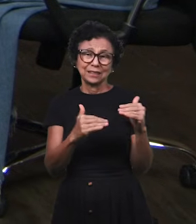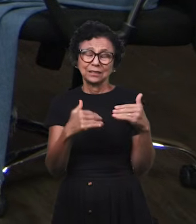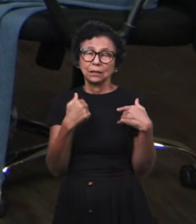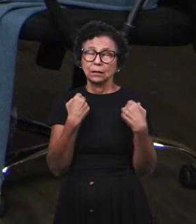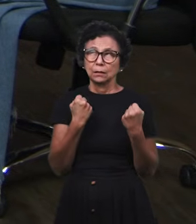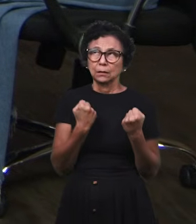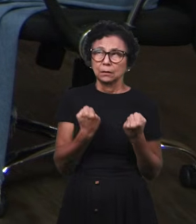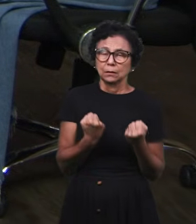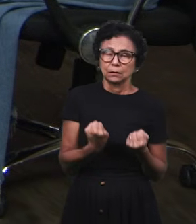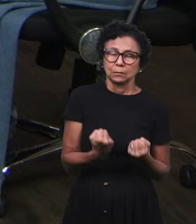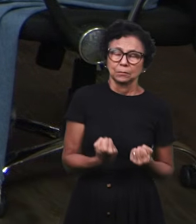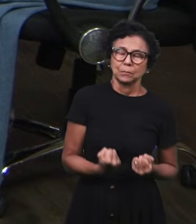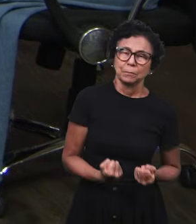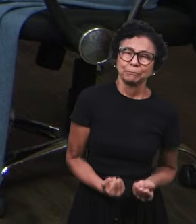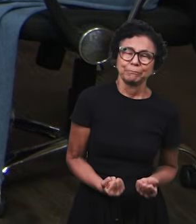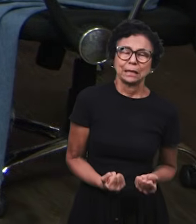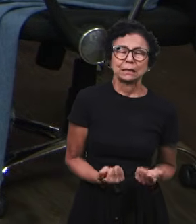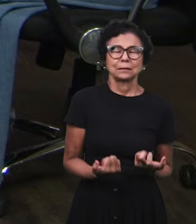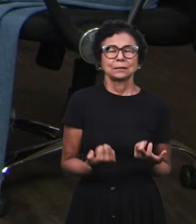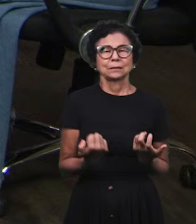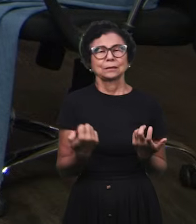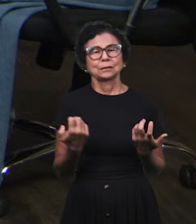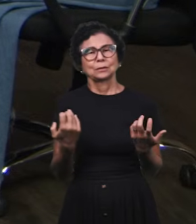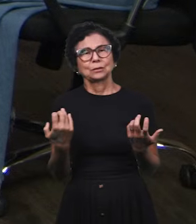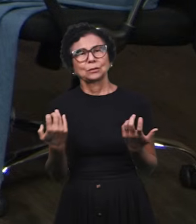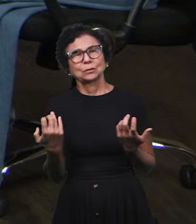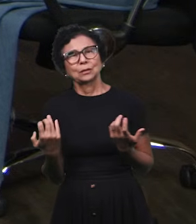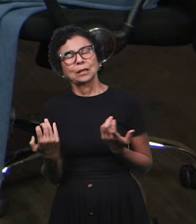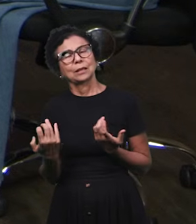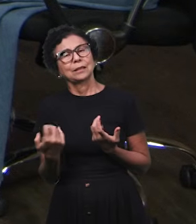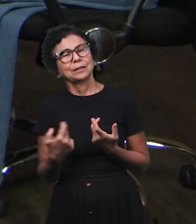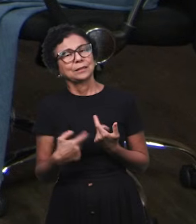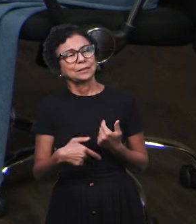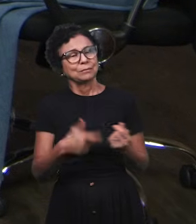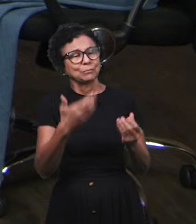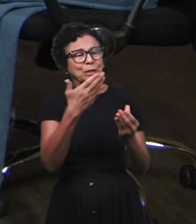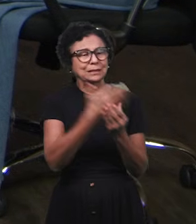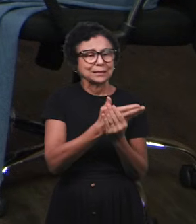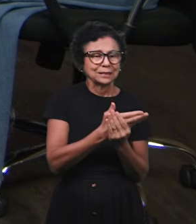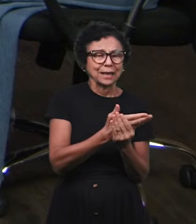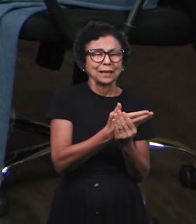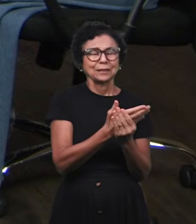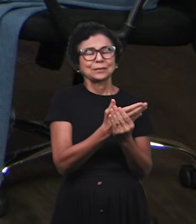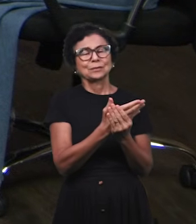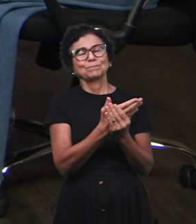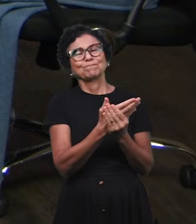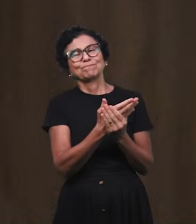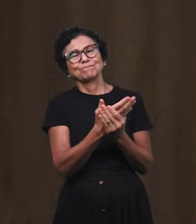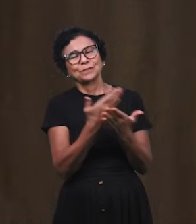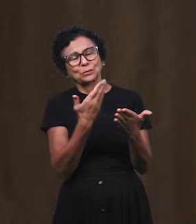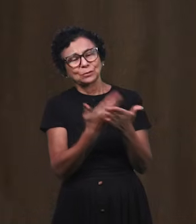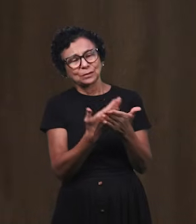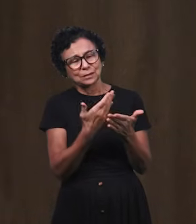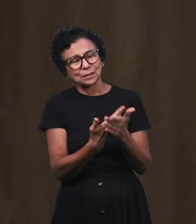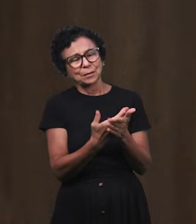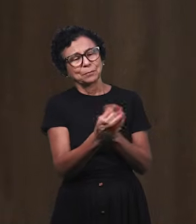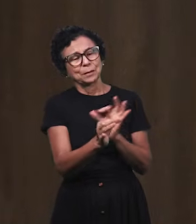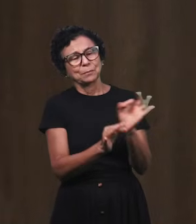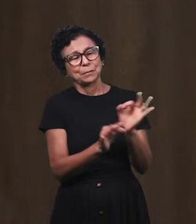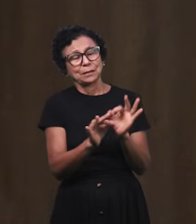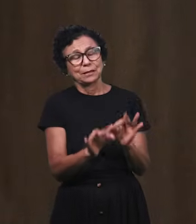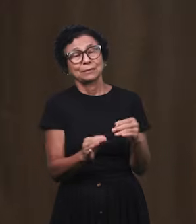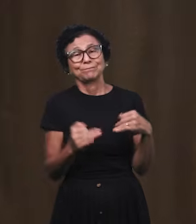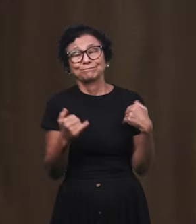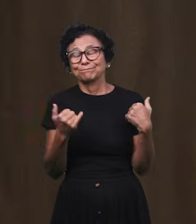como, não tem dinheiro que compre isso, sabe? Isso acaba te custando muito caro. Então, o ideal é o quê? Primeiro, você se identificar. Buscar aquilo que